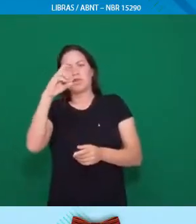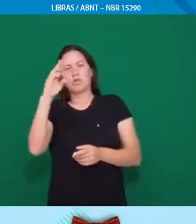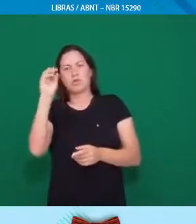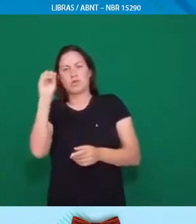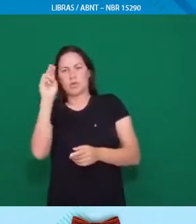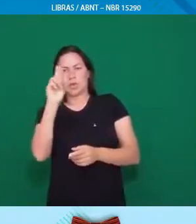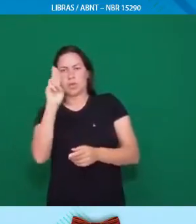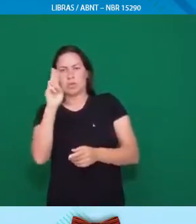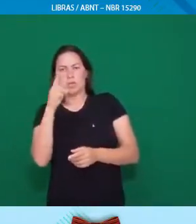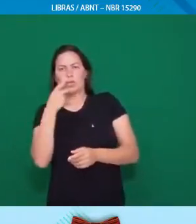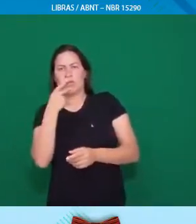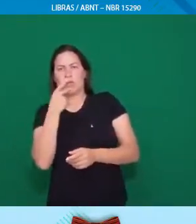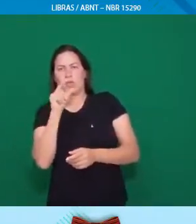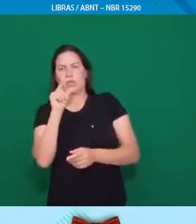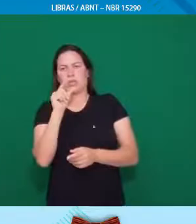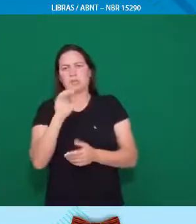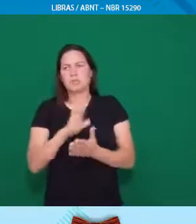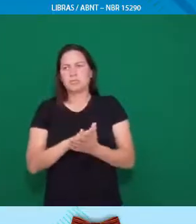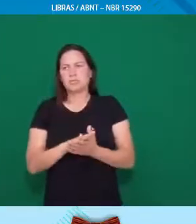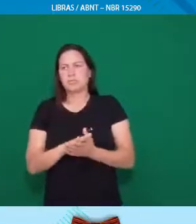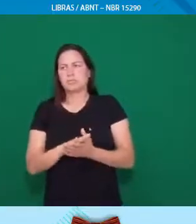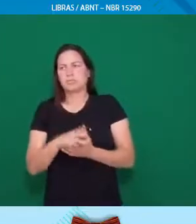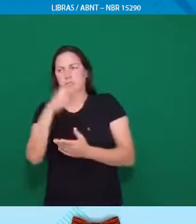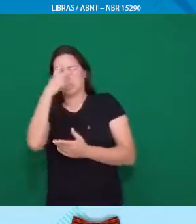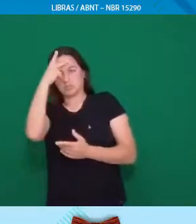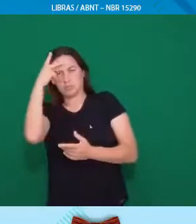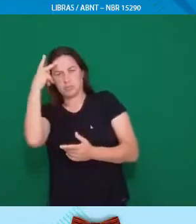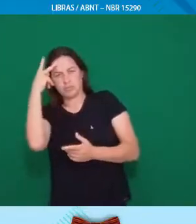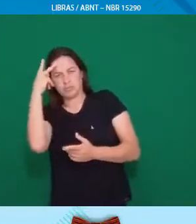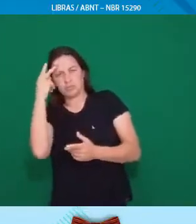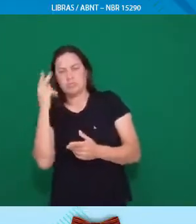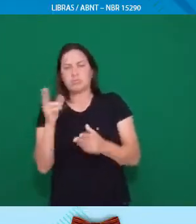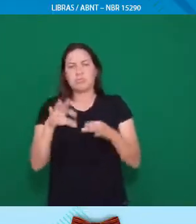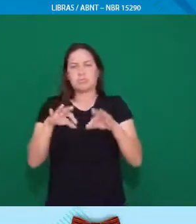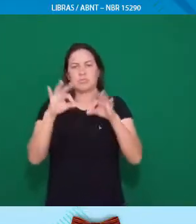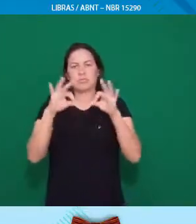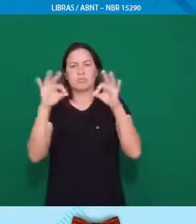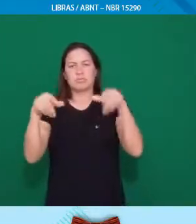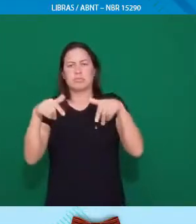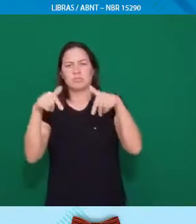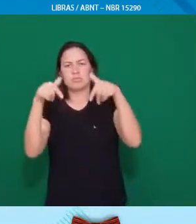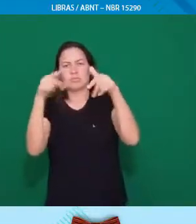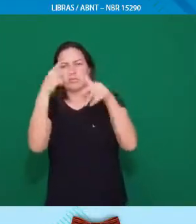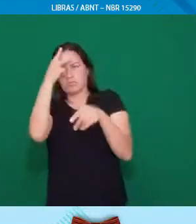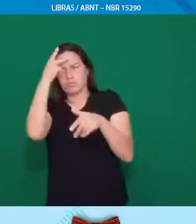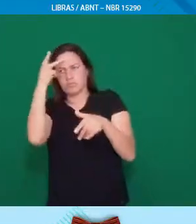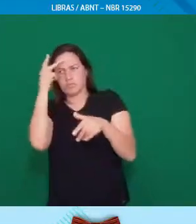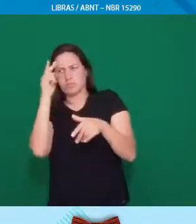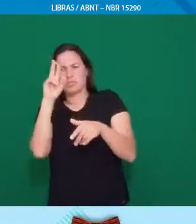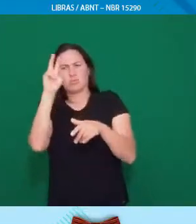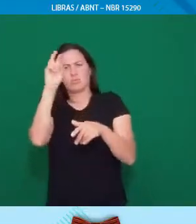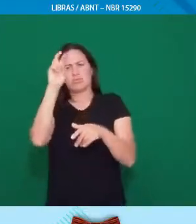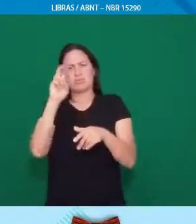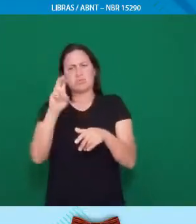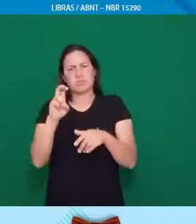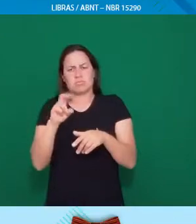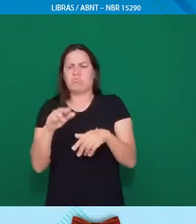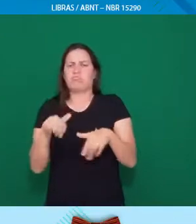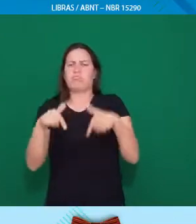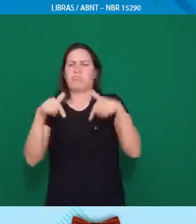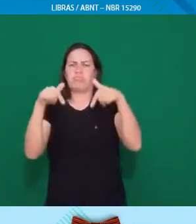cocan eu queria falar um pouquinho sobre os homenageados que fazem as pessoas seriam